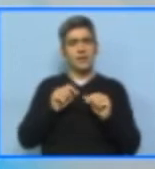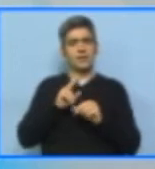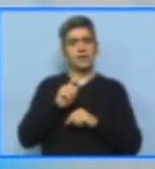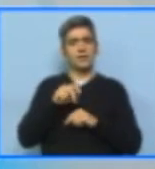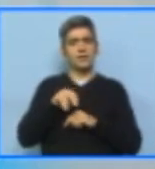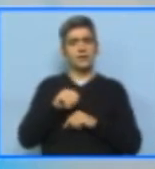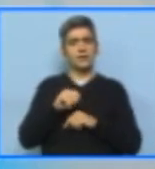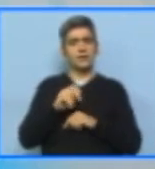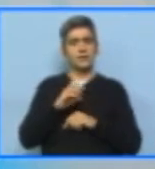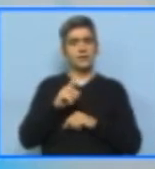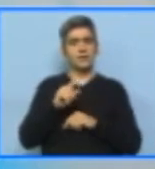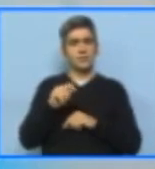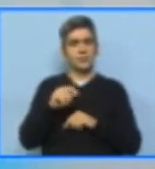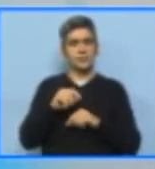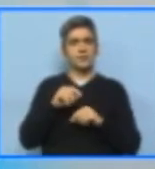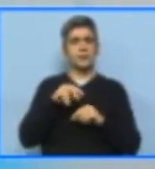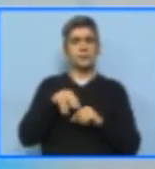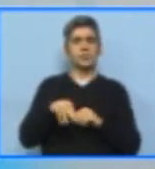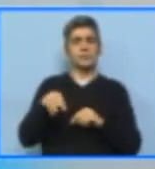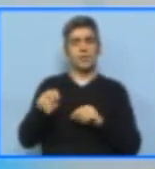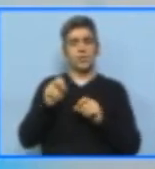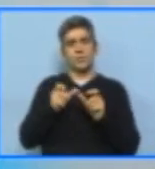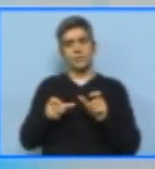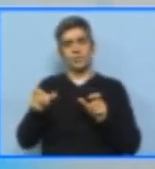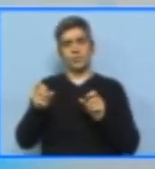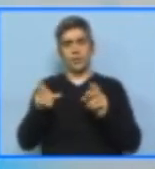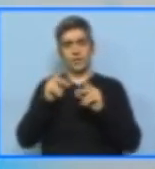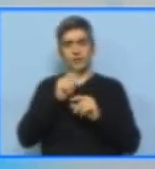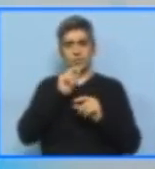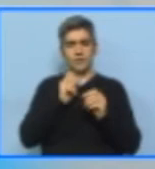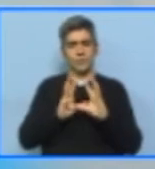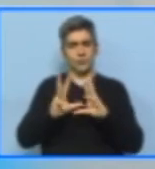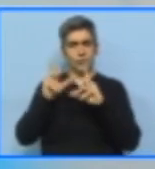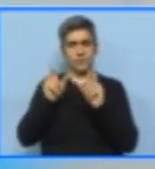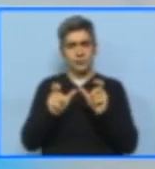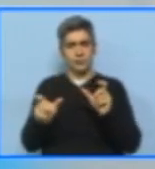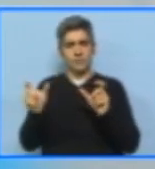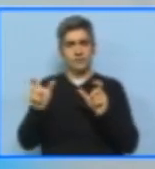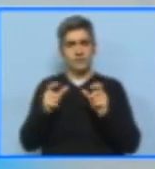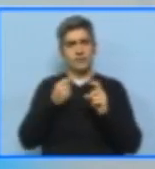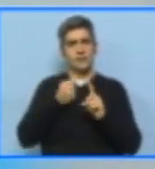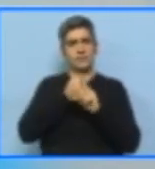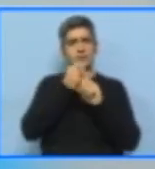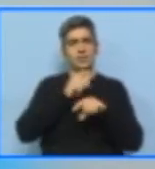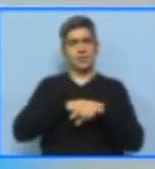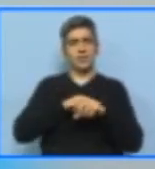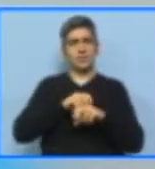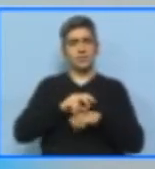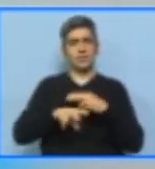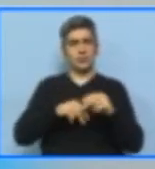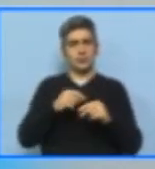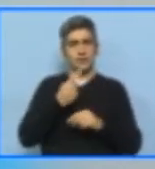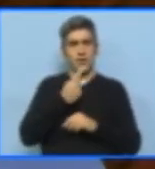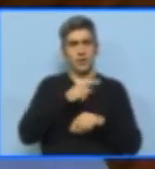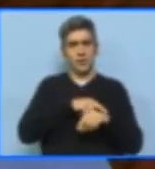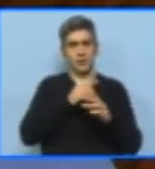do grupo evoluiu para a Rádio Renascença Multimédia, como disseste, e isso quer dizer o desafio dos tempos modernos, os desafios de